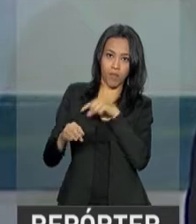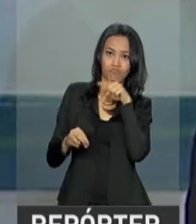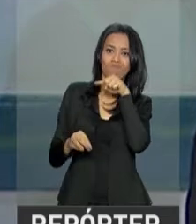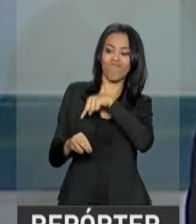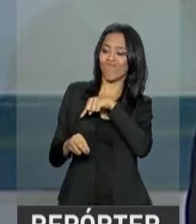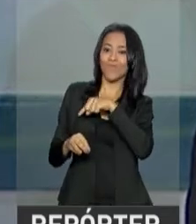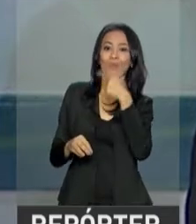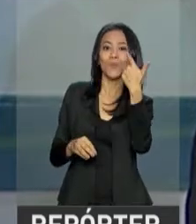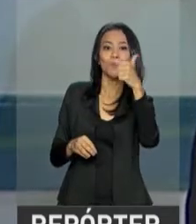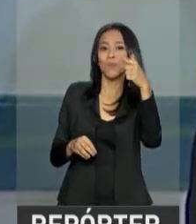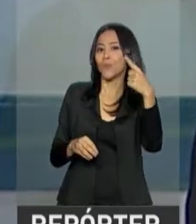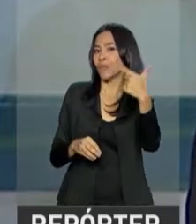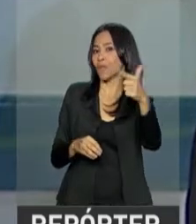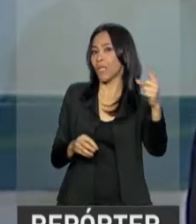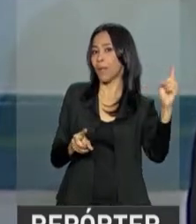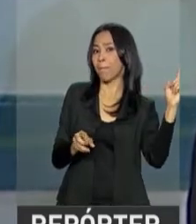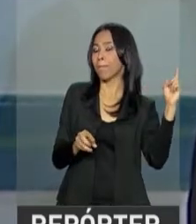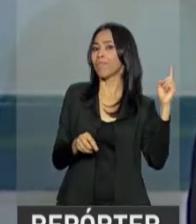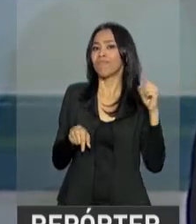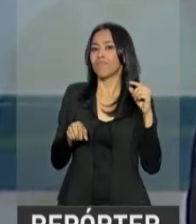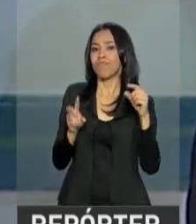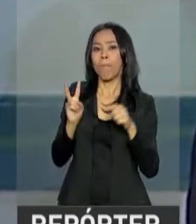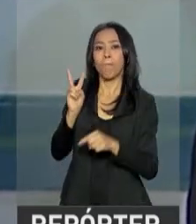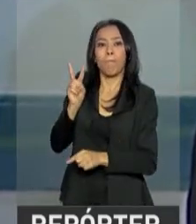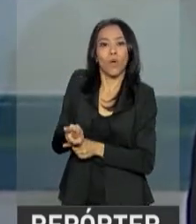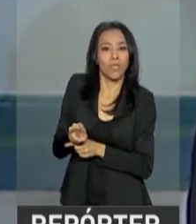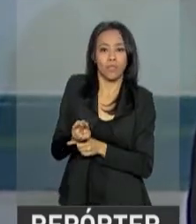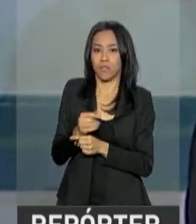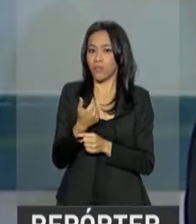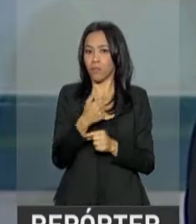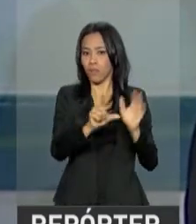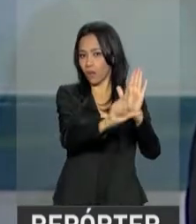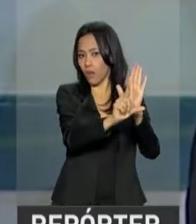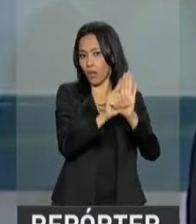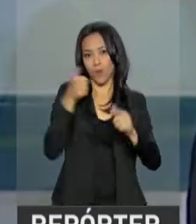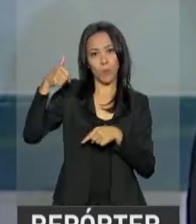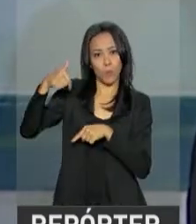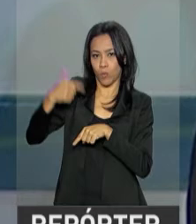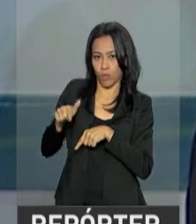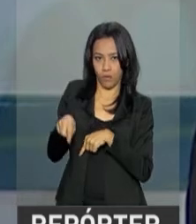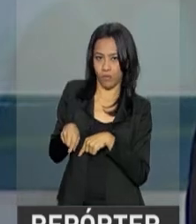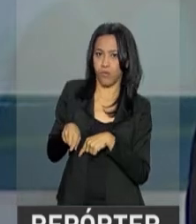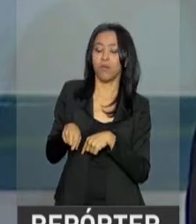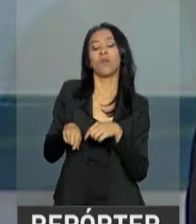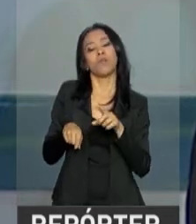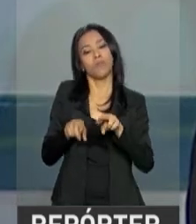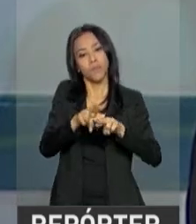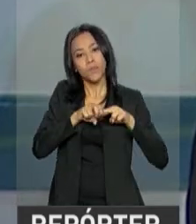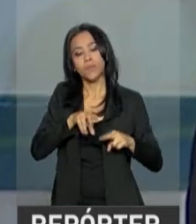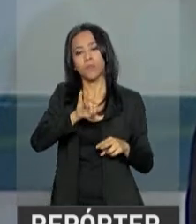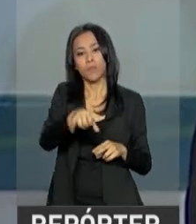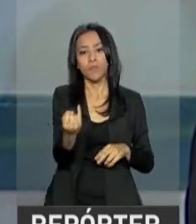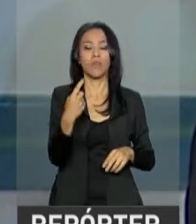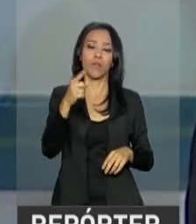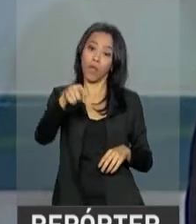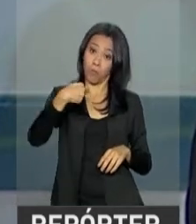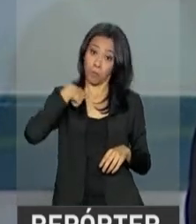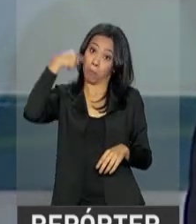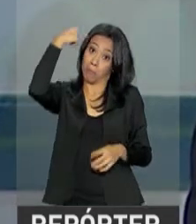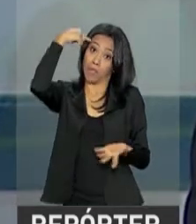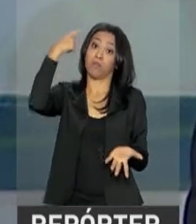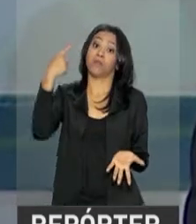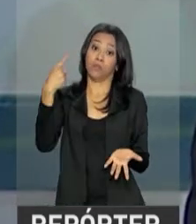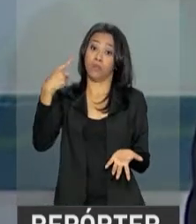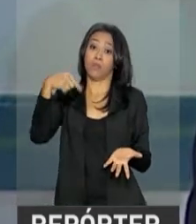protegida pelo texto constitucional daí a oportunidade penso eu